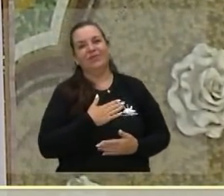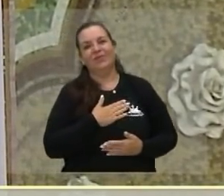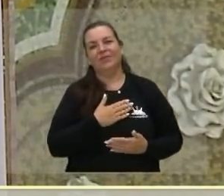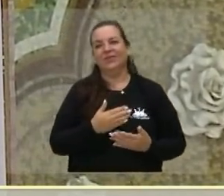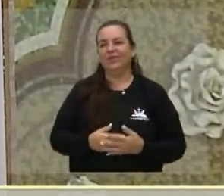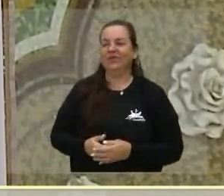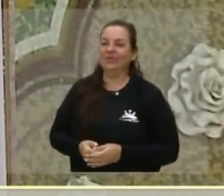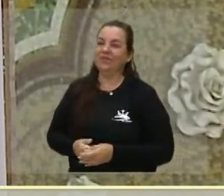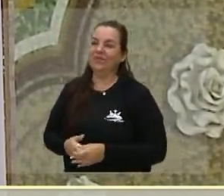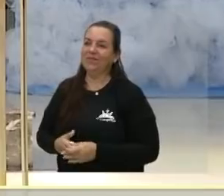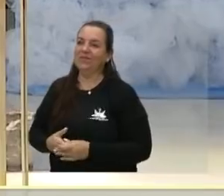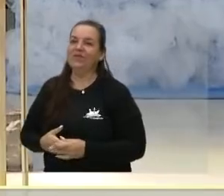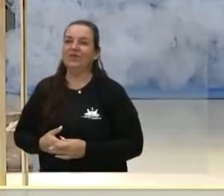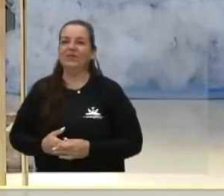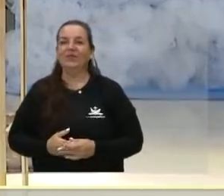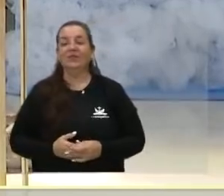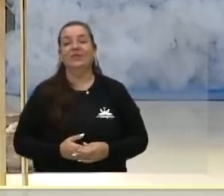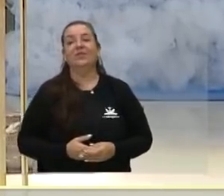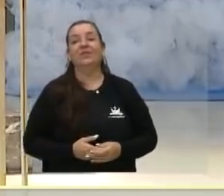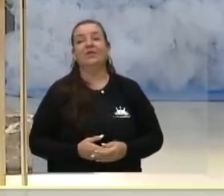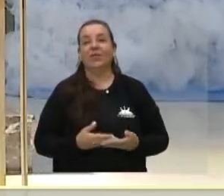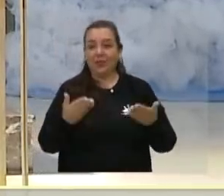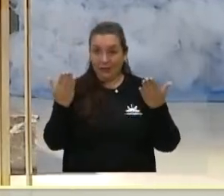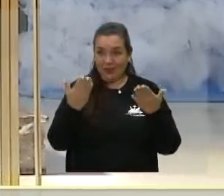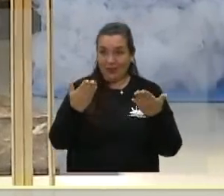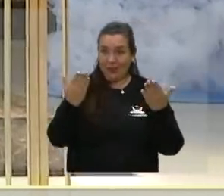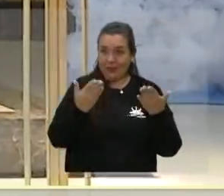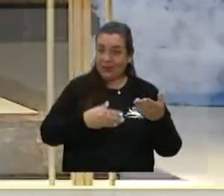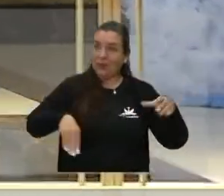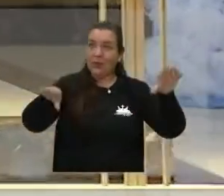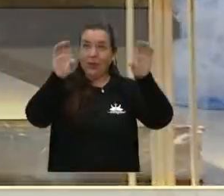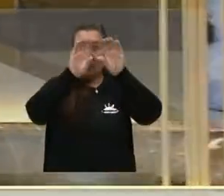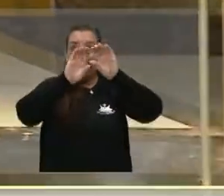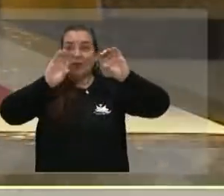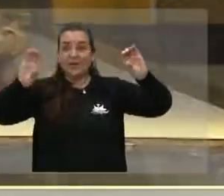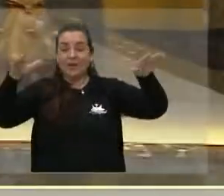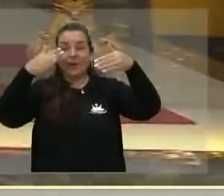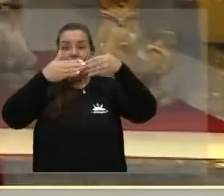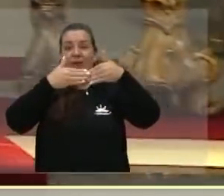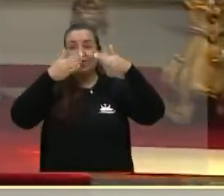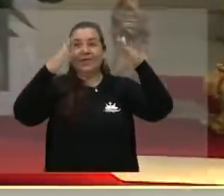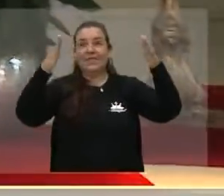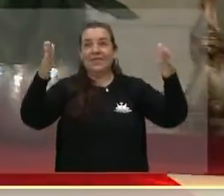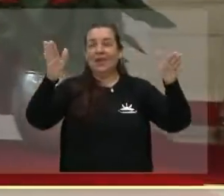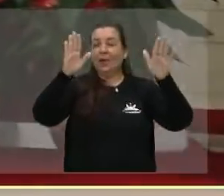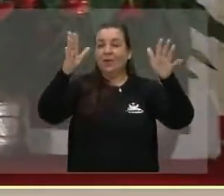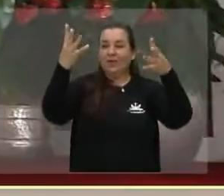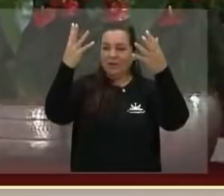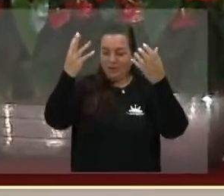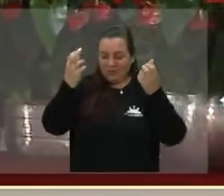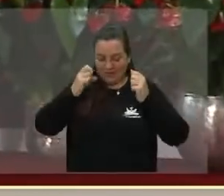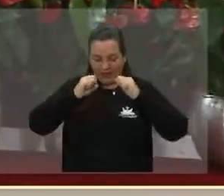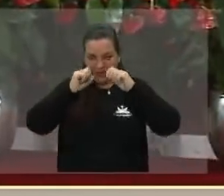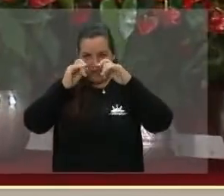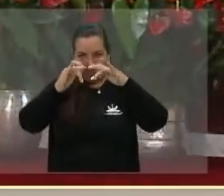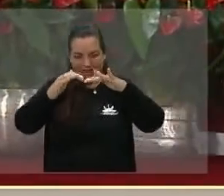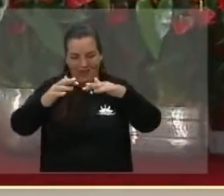o céu se abre nós estamos do quinto dia da novena se tem de crianças espírito